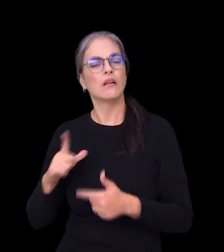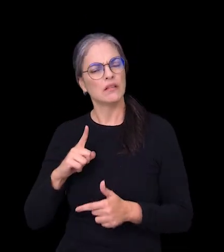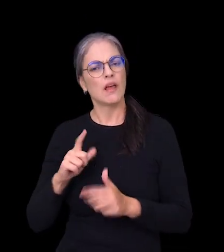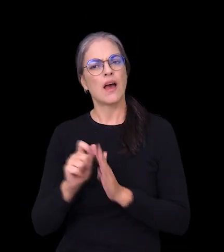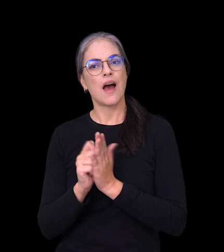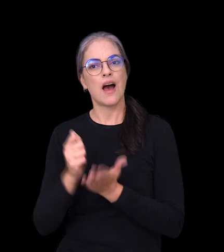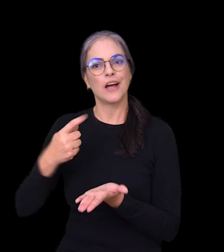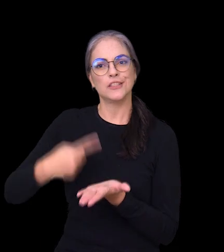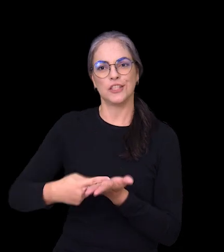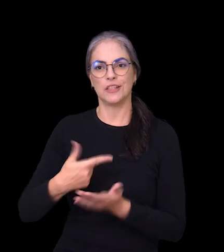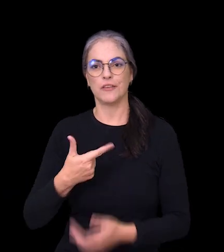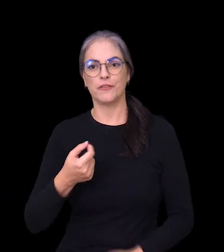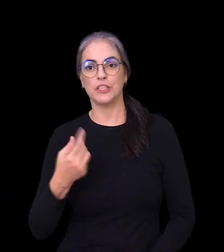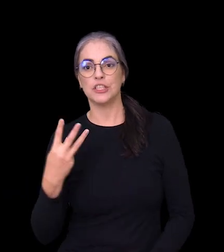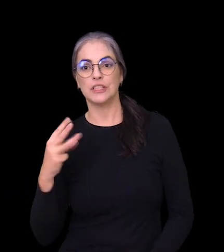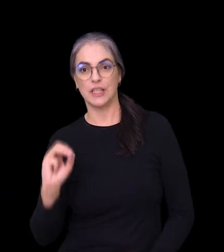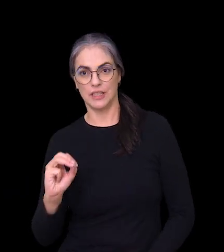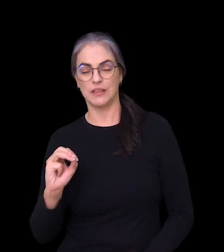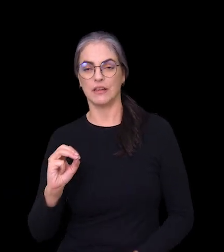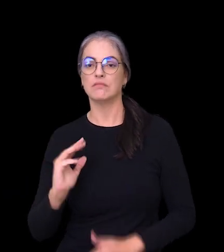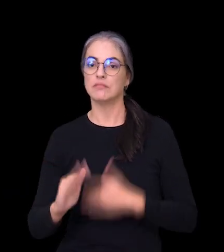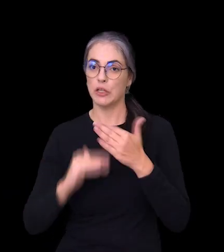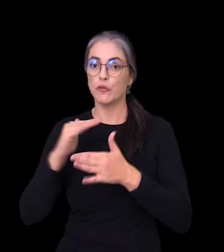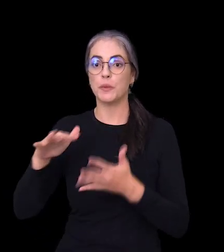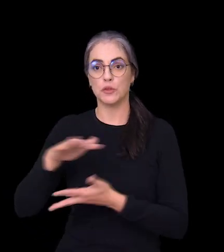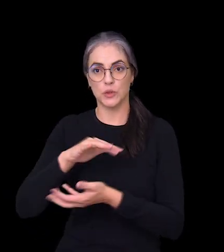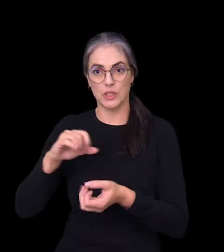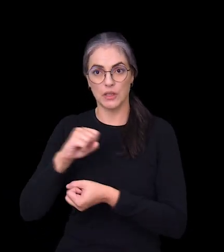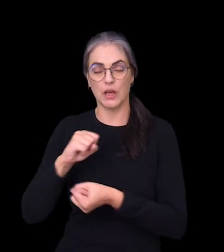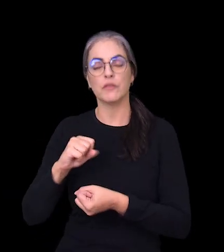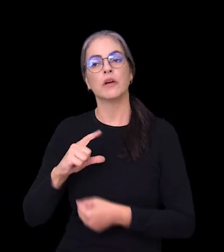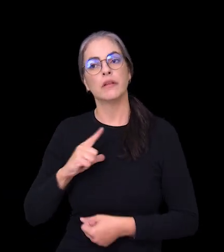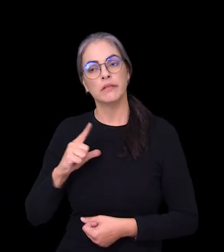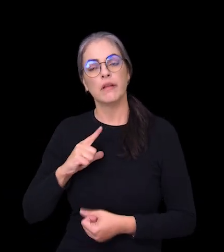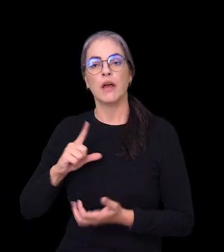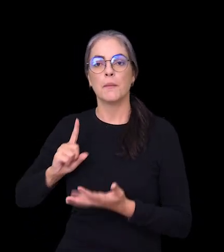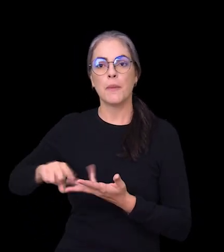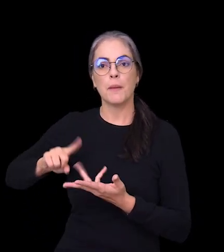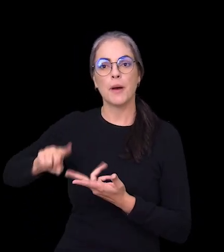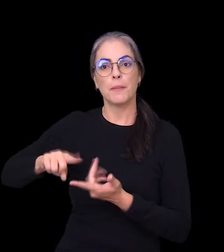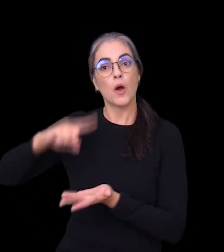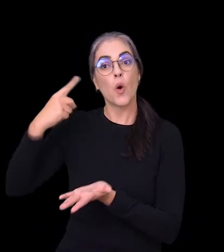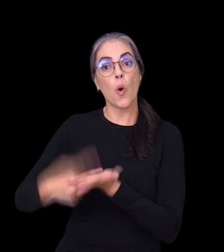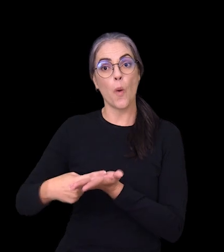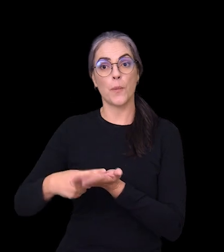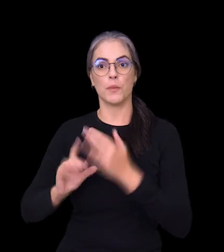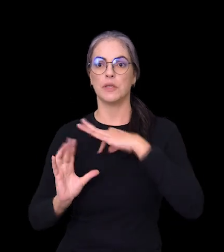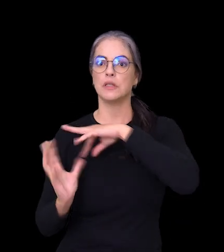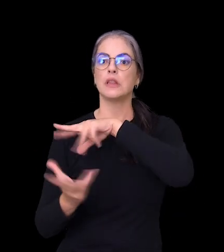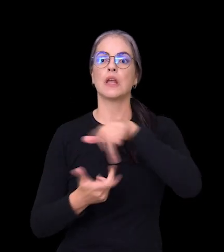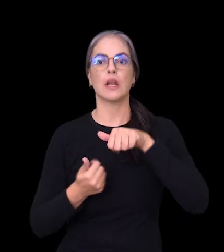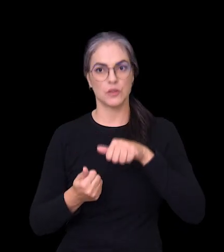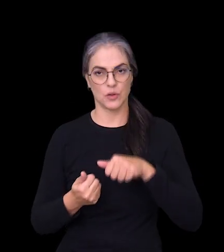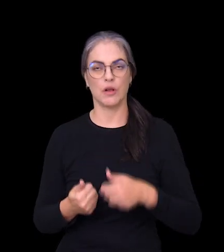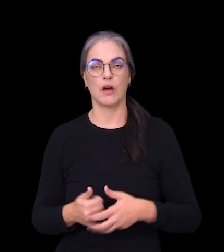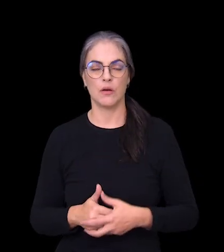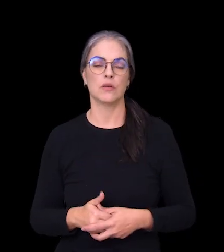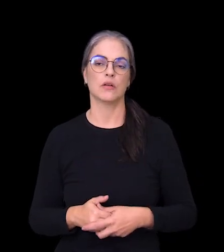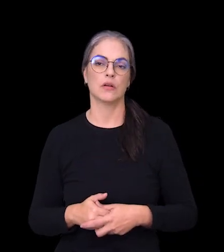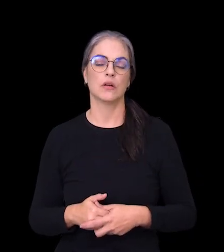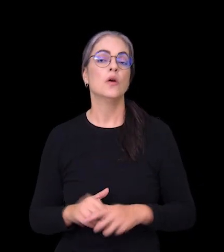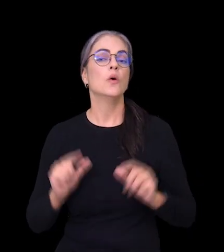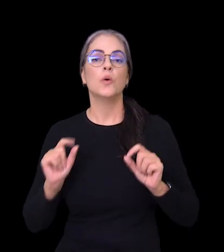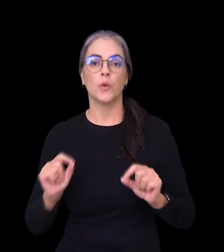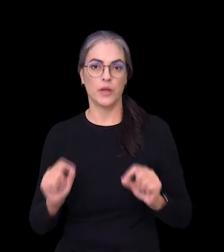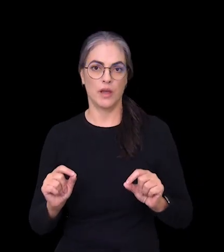desenvolvimento sustentável, enfim, todos os marcos, né, e compromissos internacionais e nacionais, eles são de não deixar